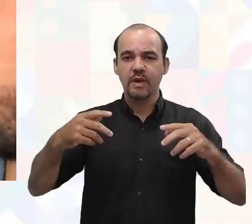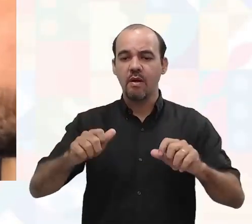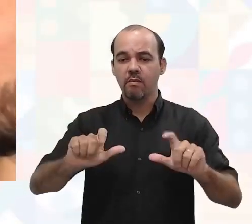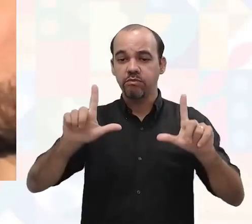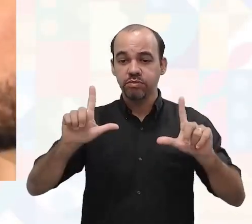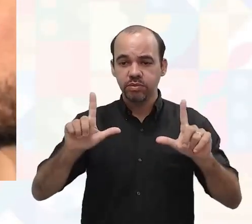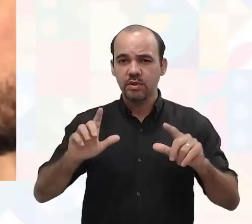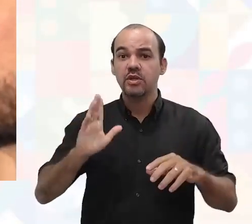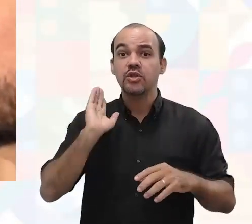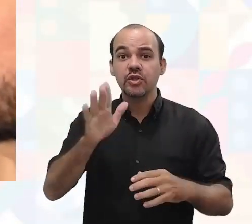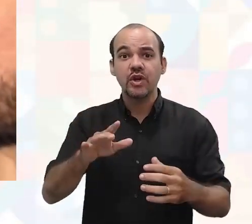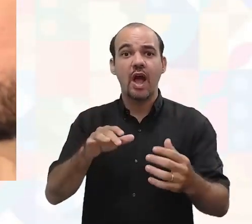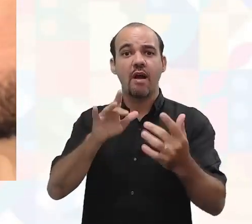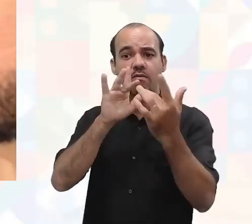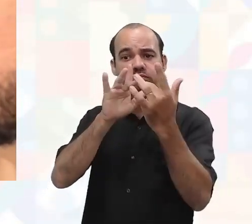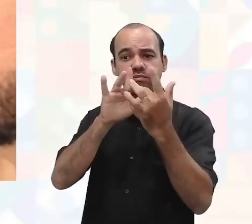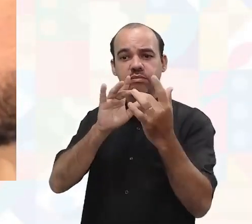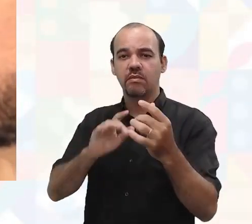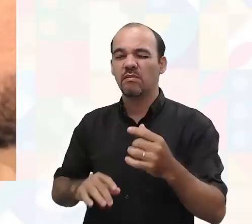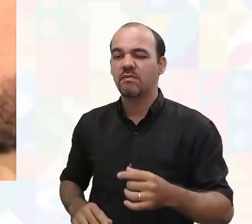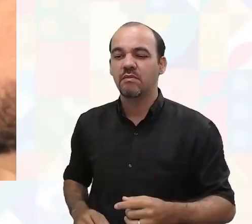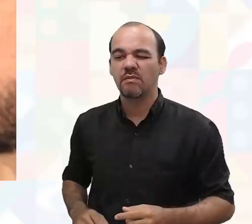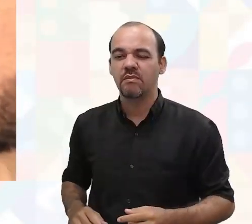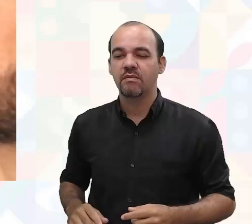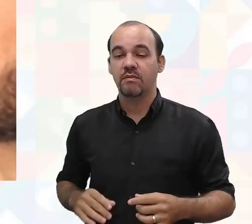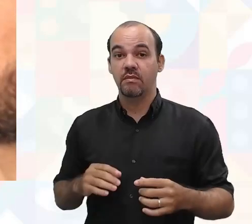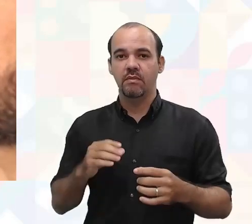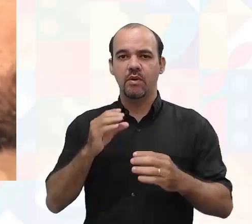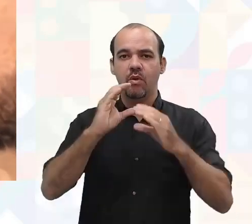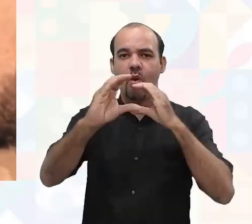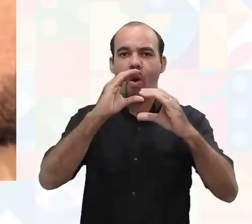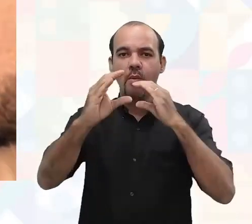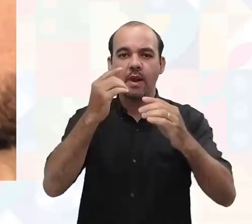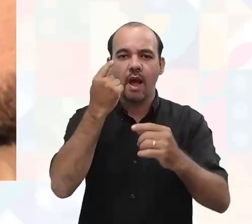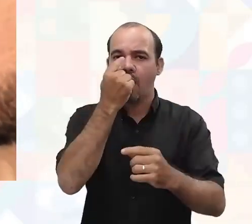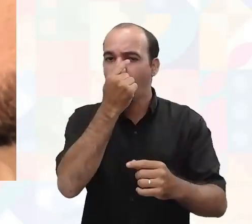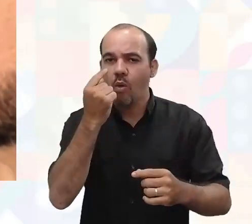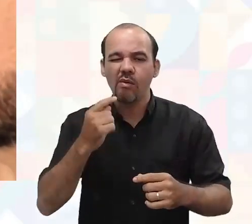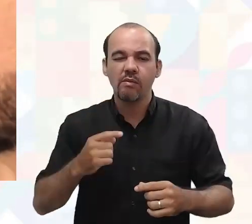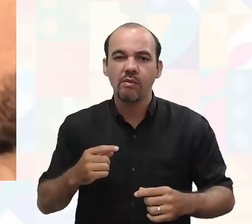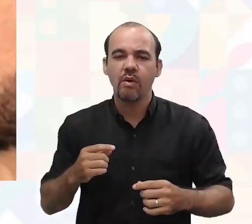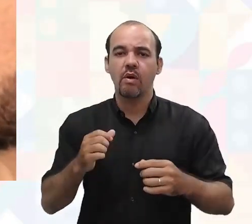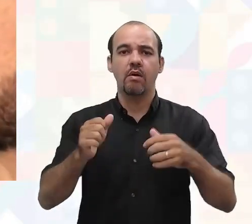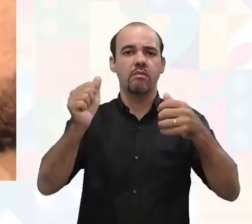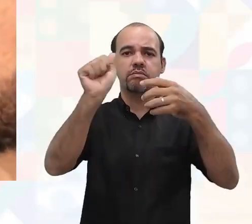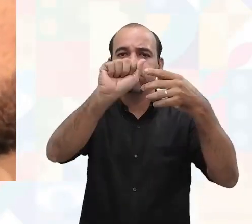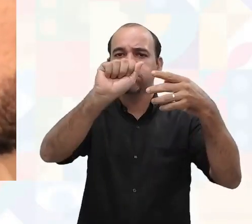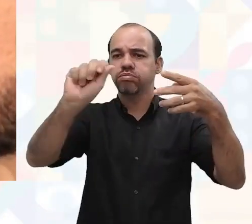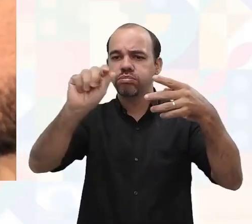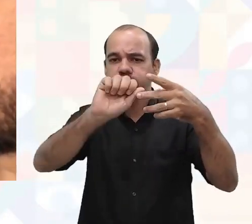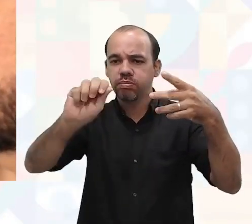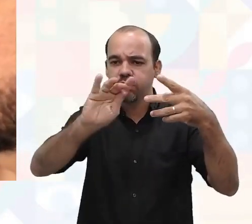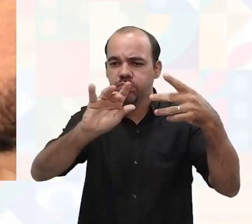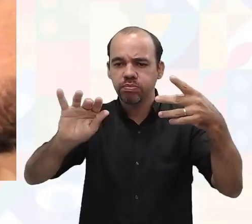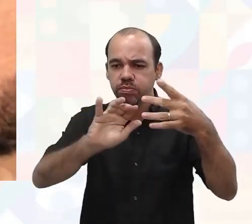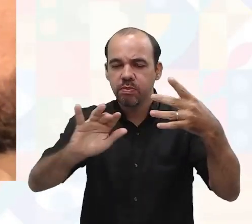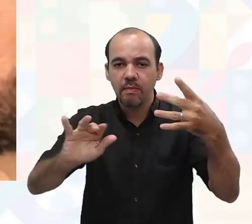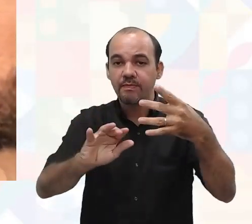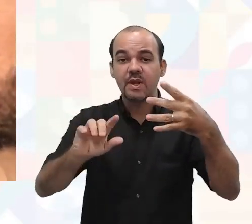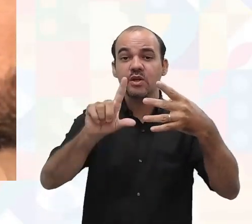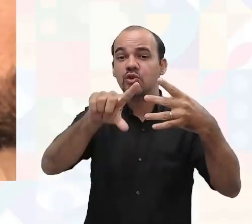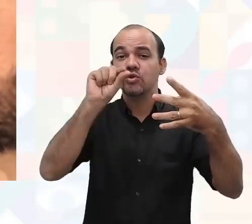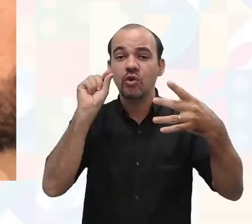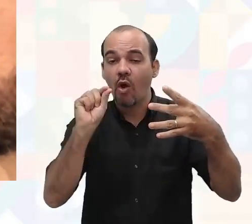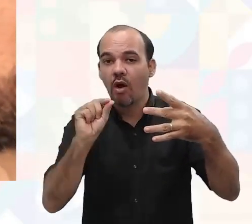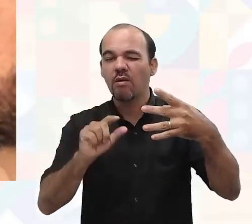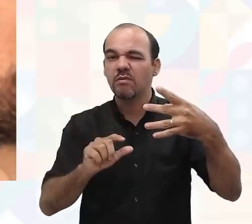está reconhecendo o piscar dos meus olhos para eu me comunicar de uma maneira totalmente acessível. Olha que legal. É uma